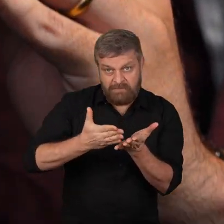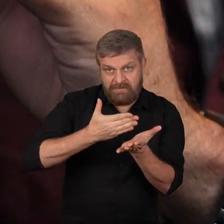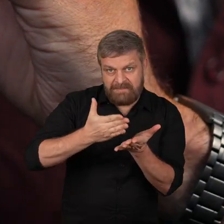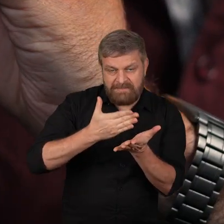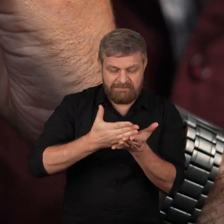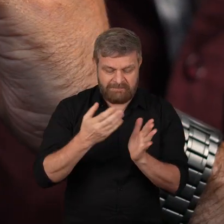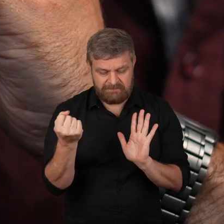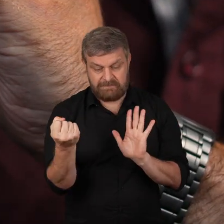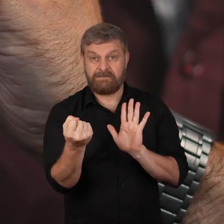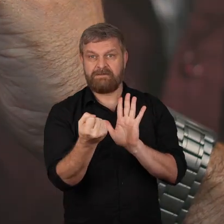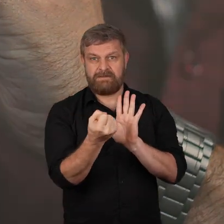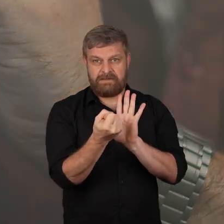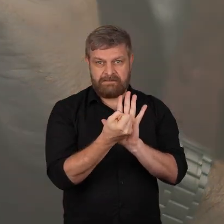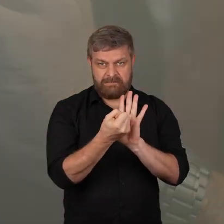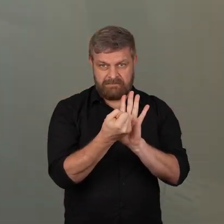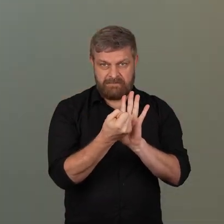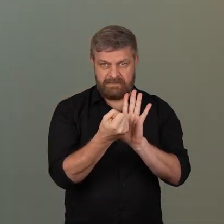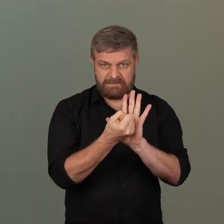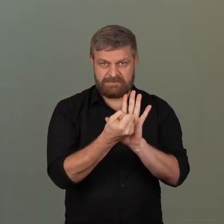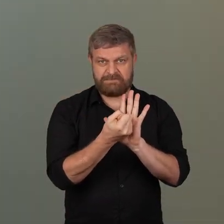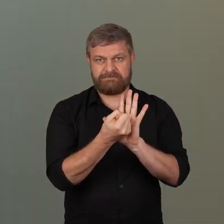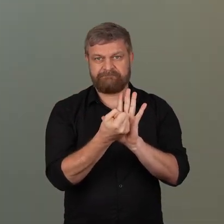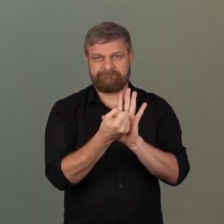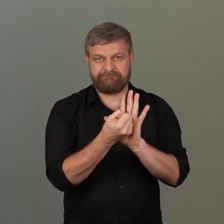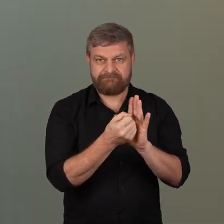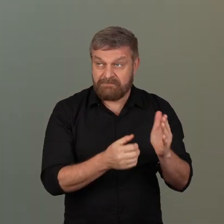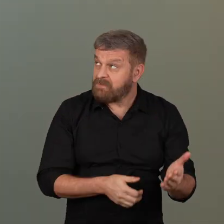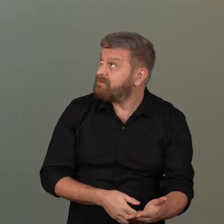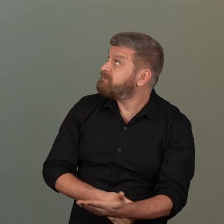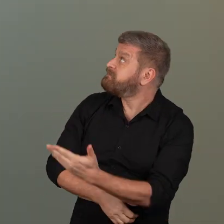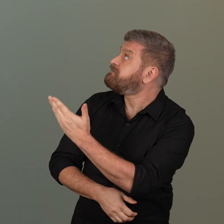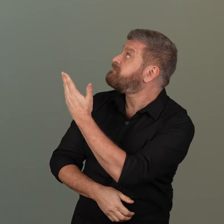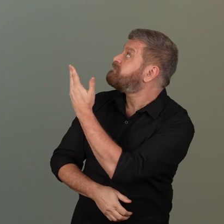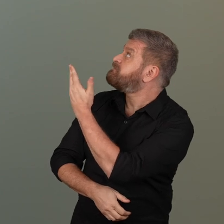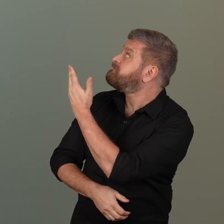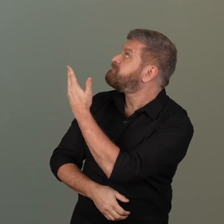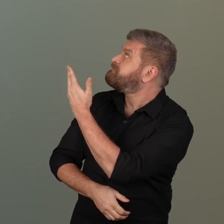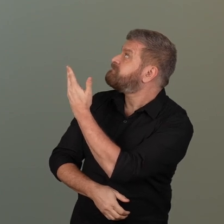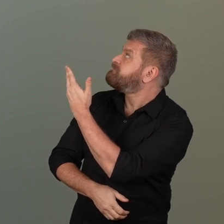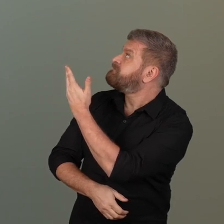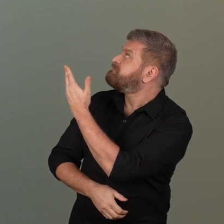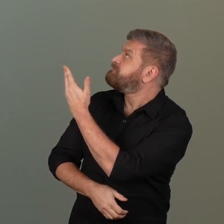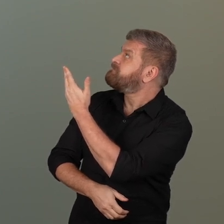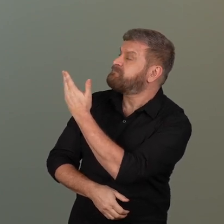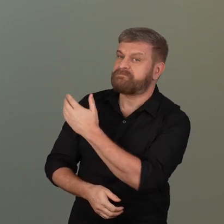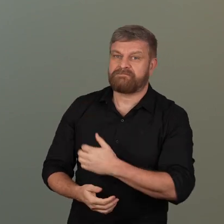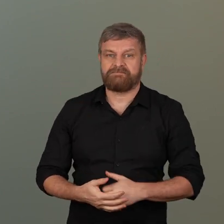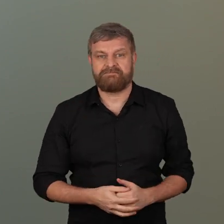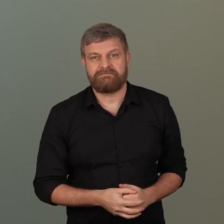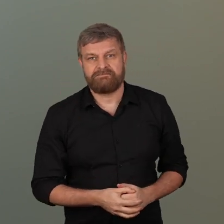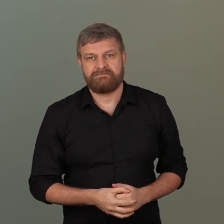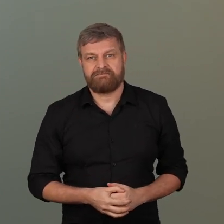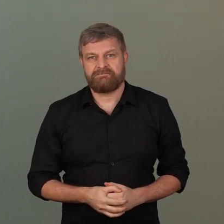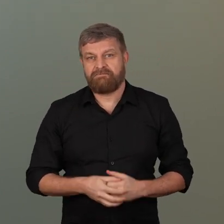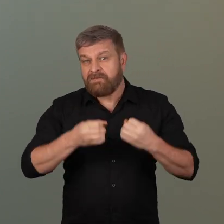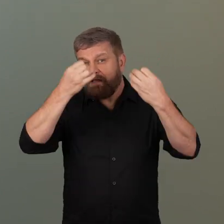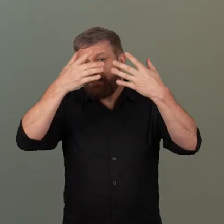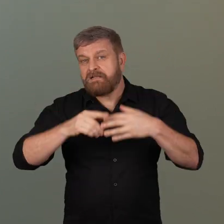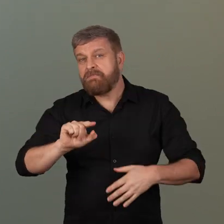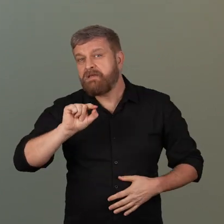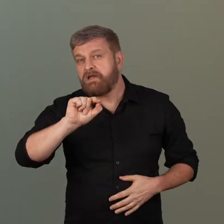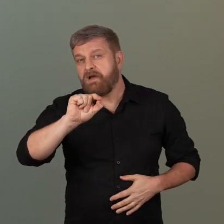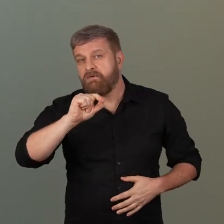que é emblemático é o Sete Saberes Necessários à Educação do Futuro. O título Ele na nos tela.